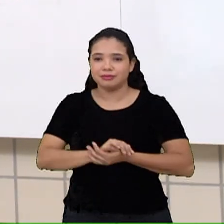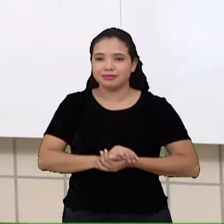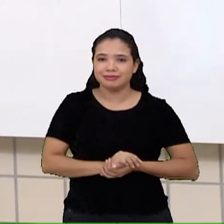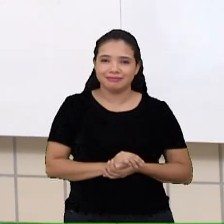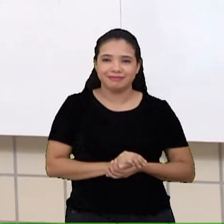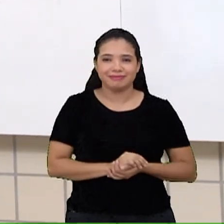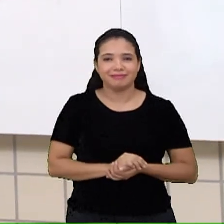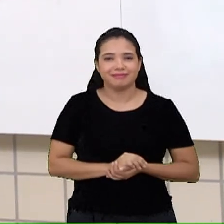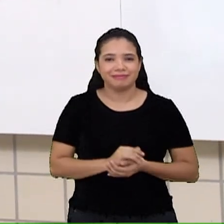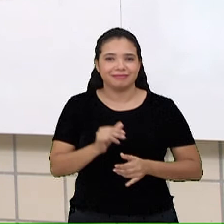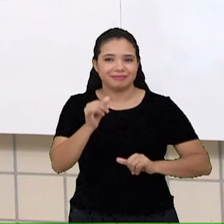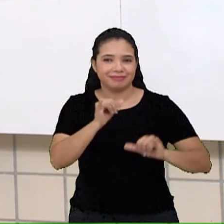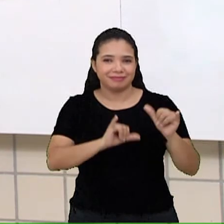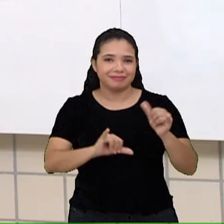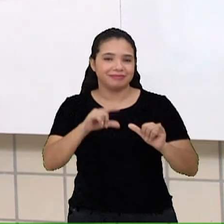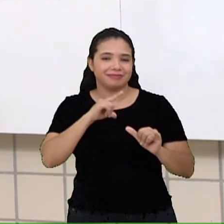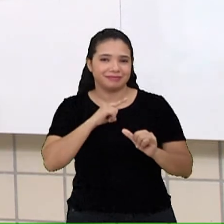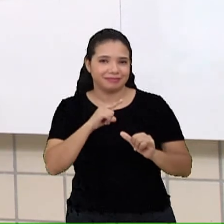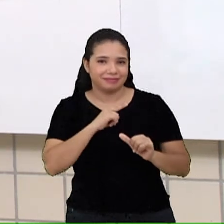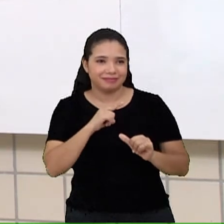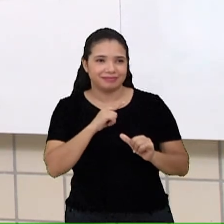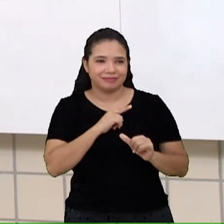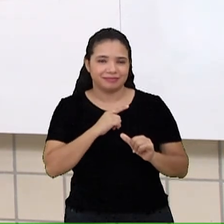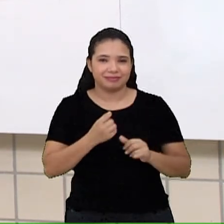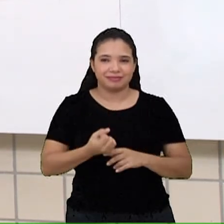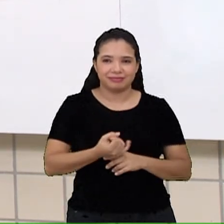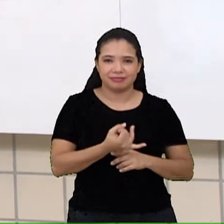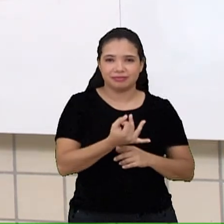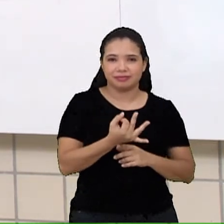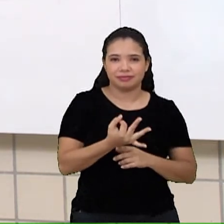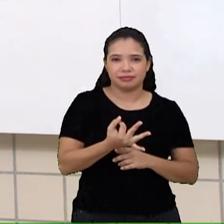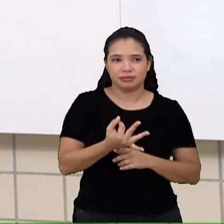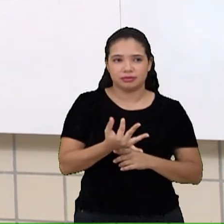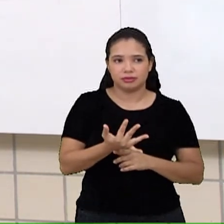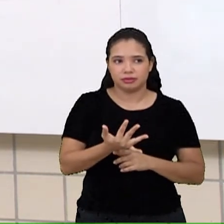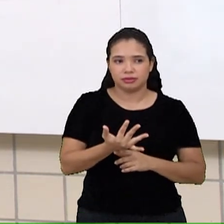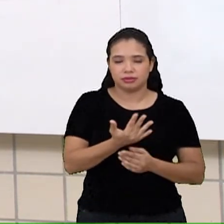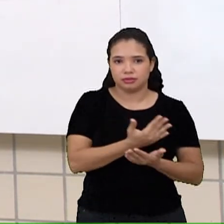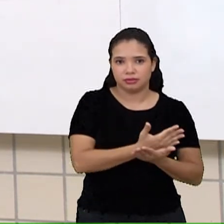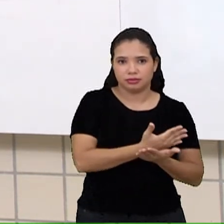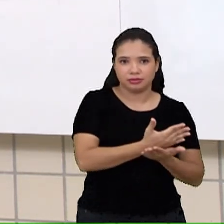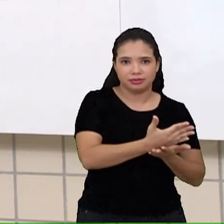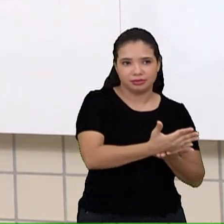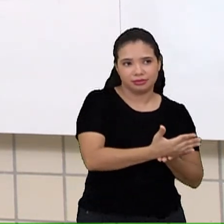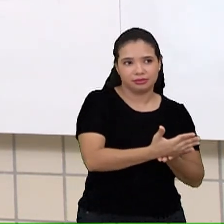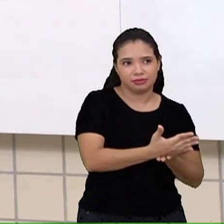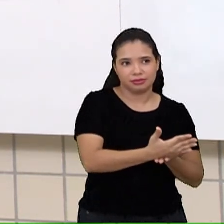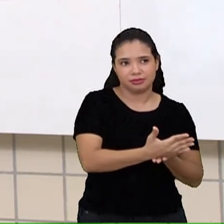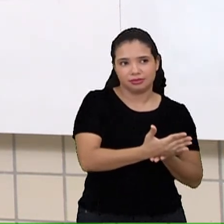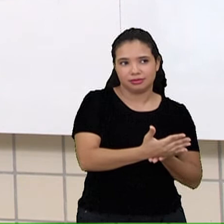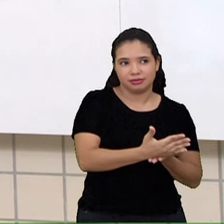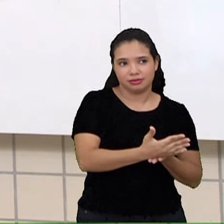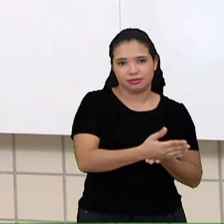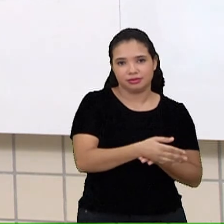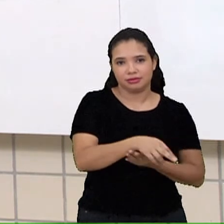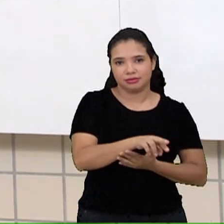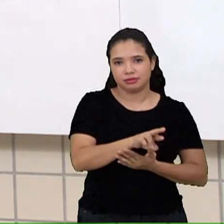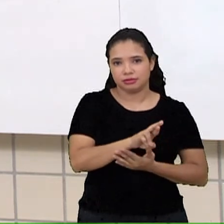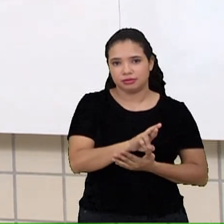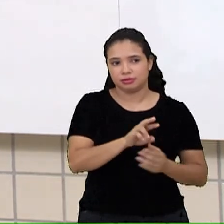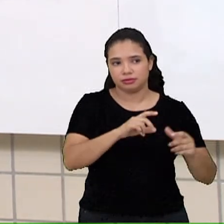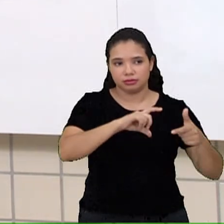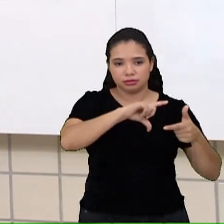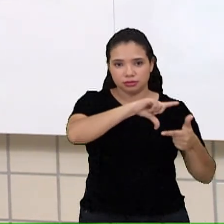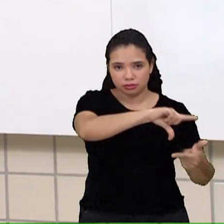falei para vocês que tem que ter a mesma quantidade de massa no nosso estágio inicial, que é o nosso reagente, tem que